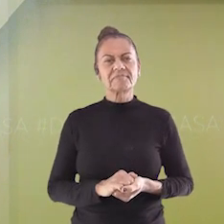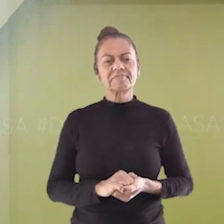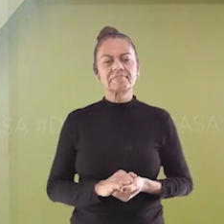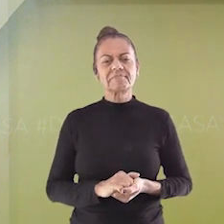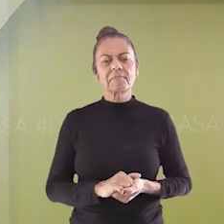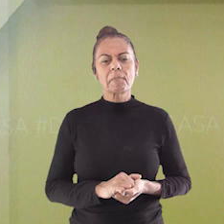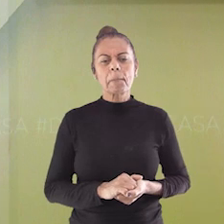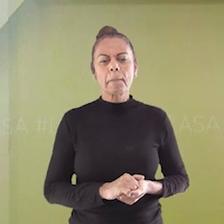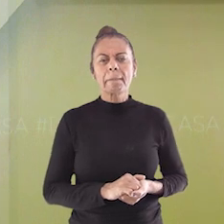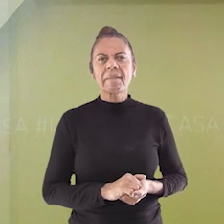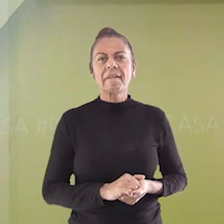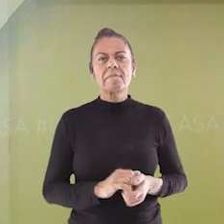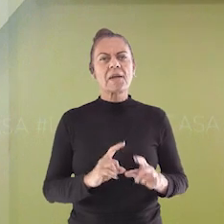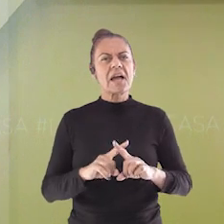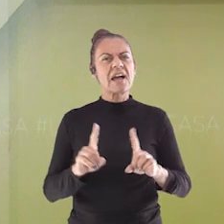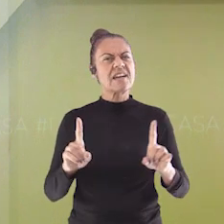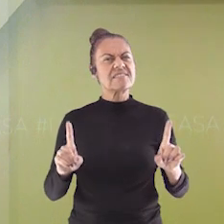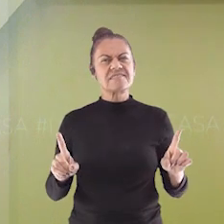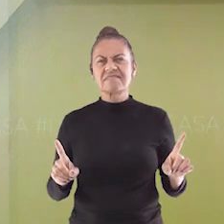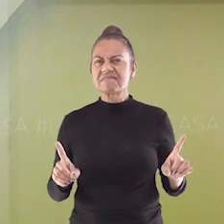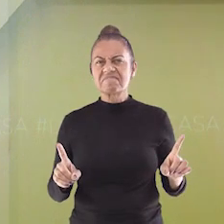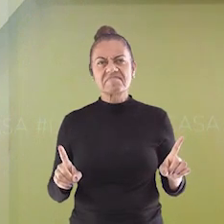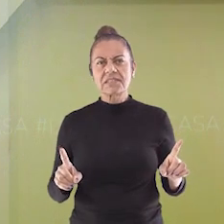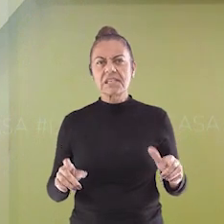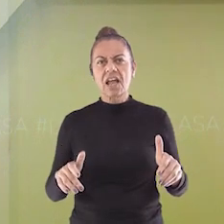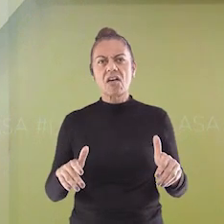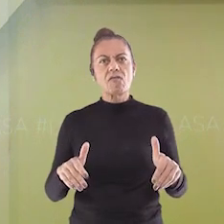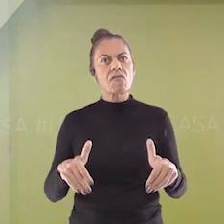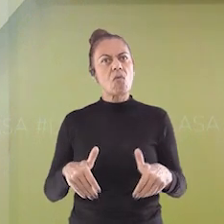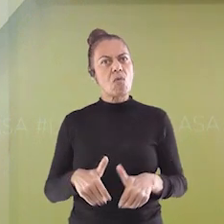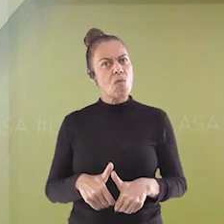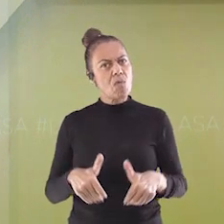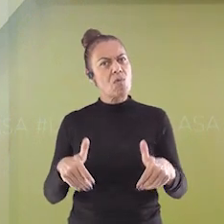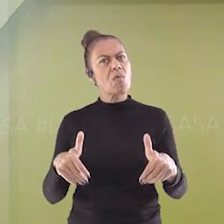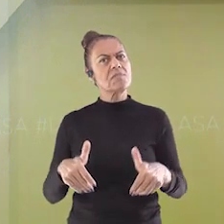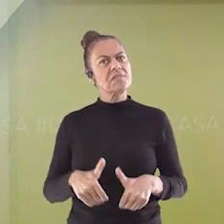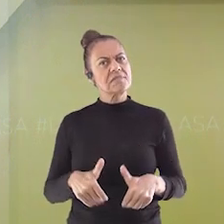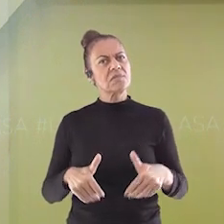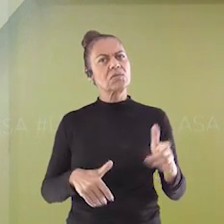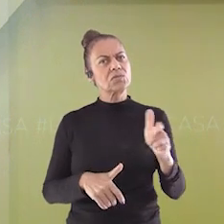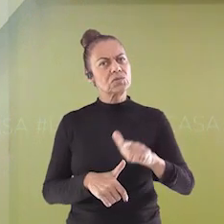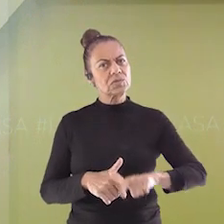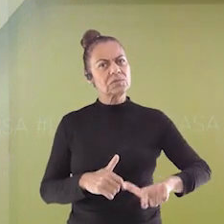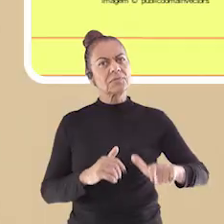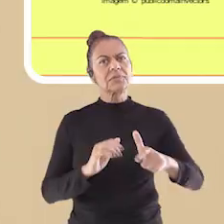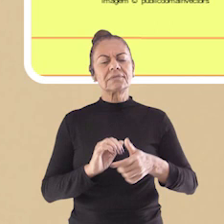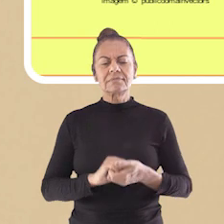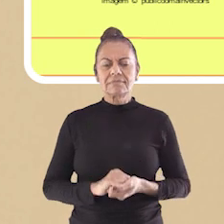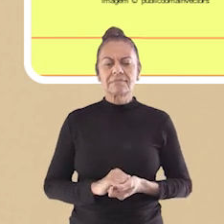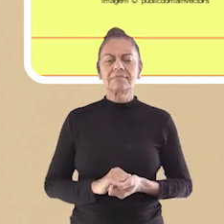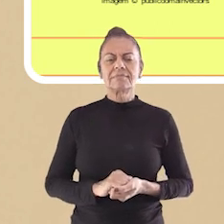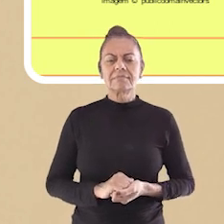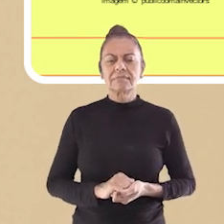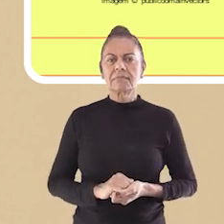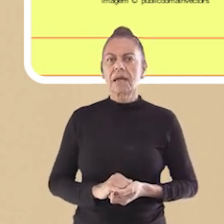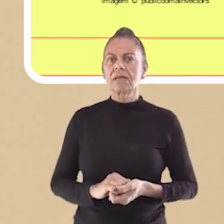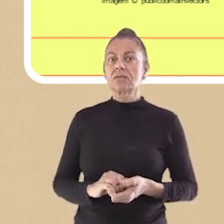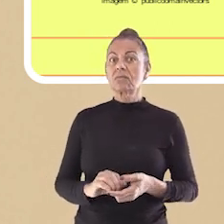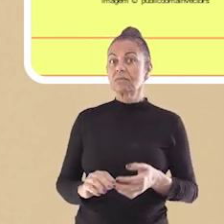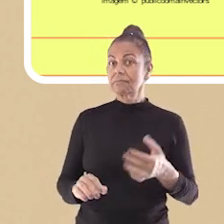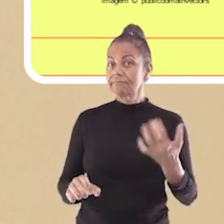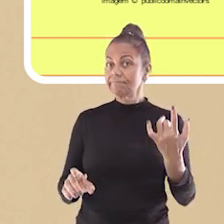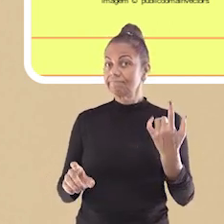5ª laranja. Mas mesmo assim a lagartinha ainda estava com fome. Mas quando chegou